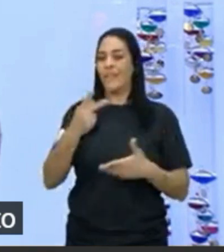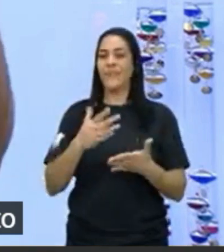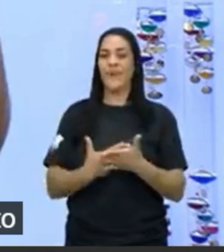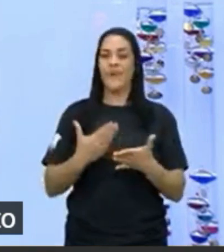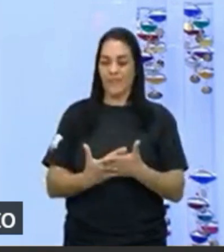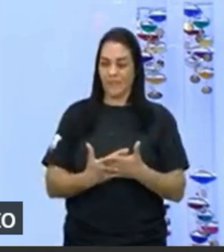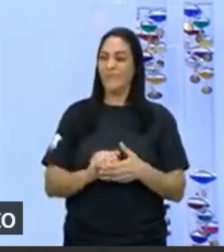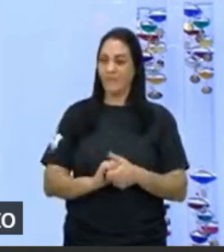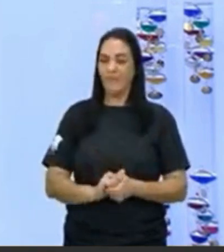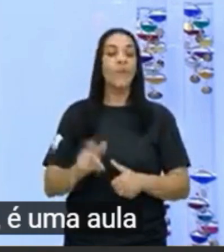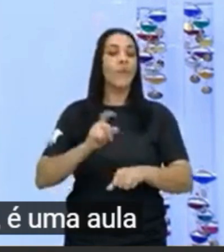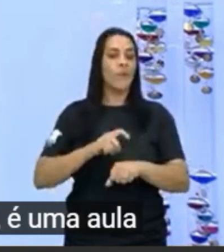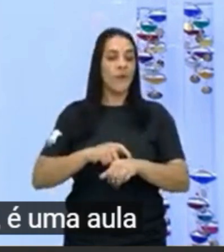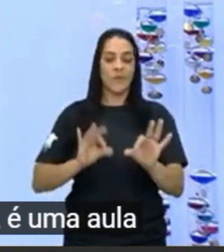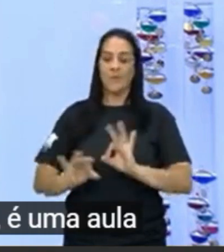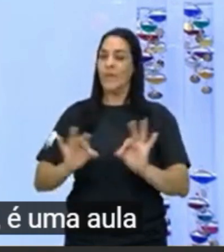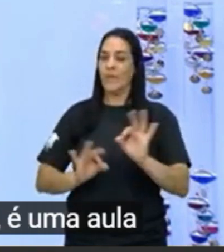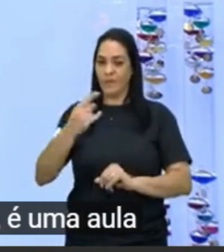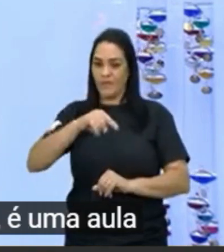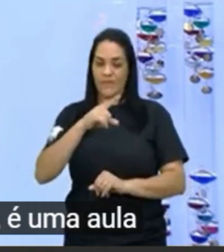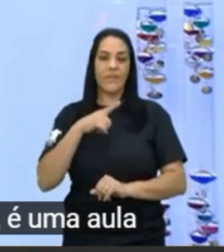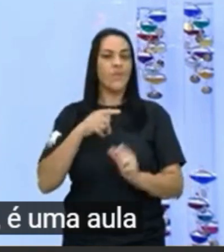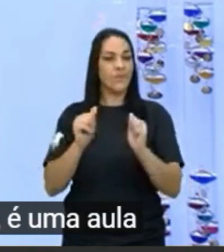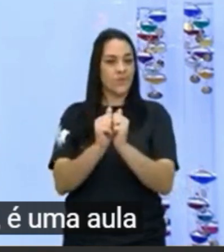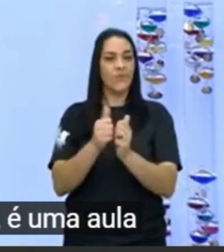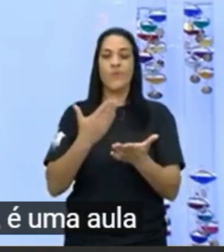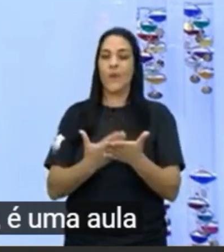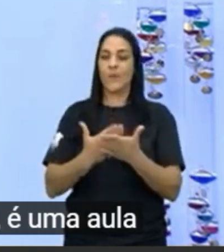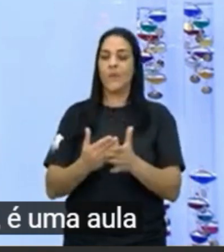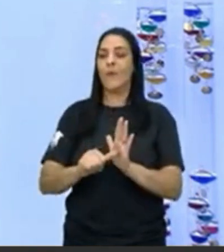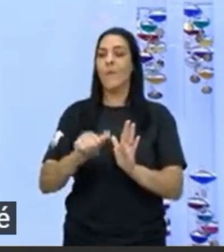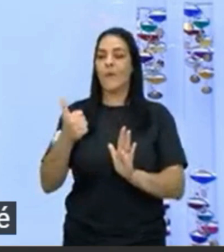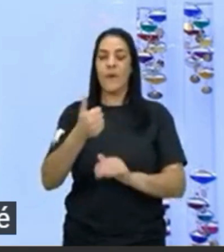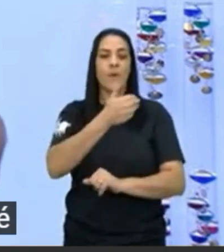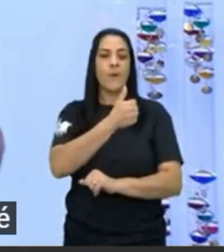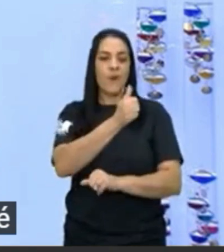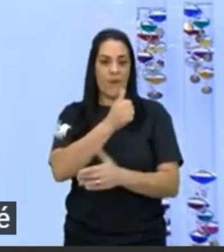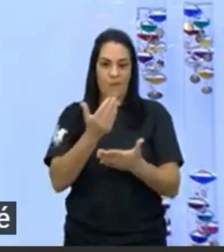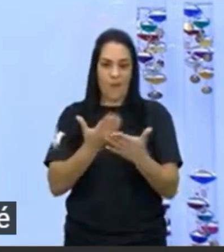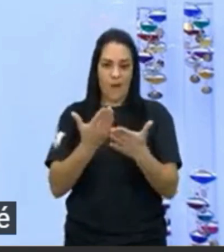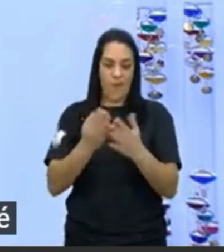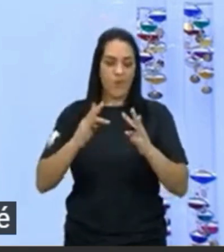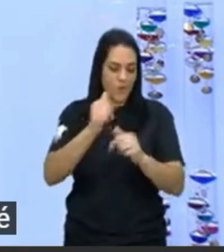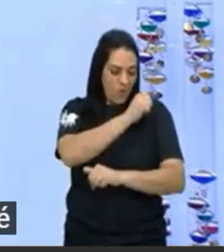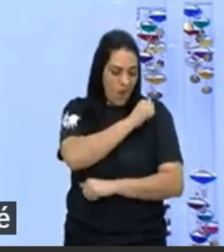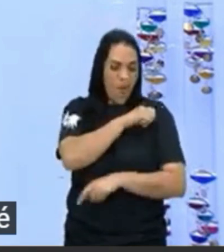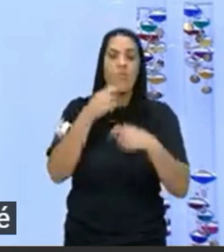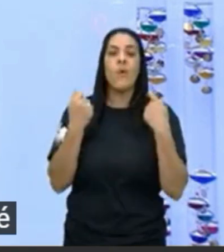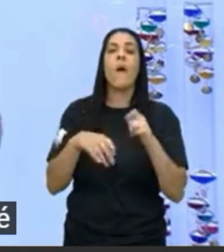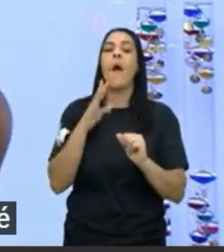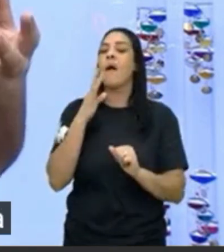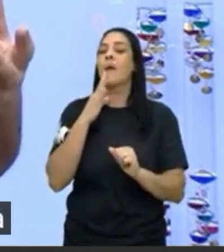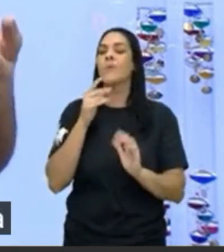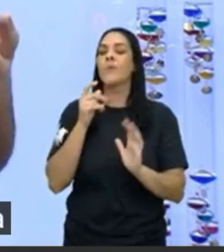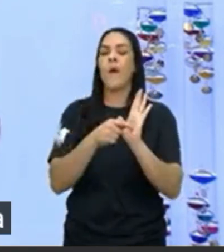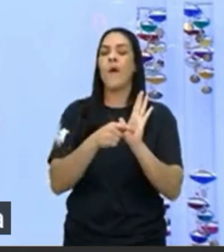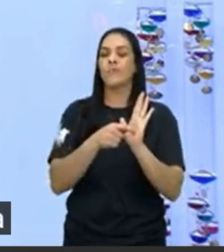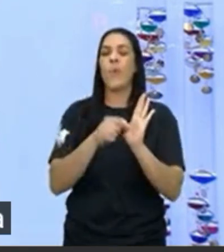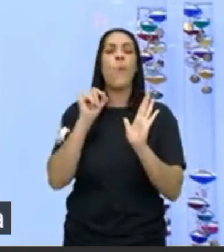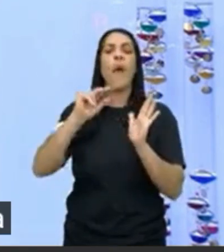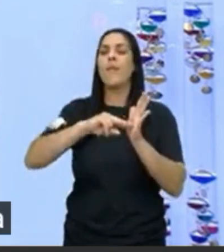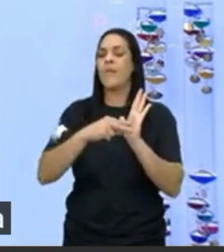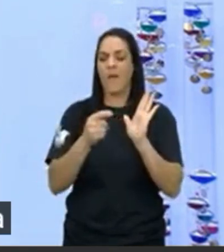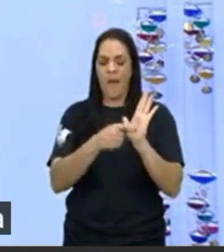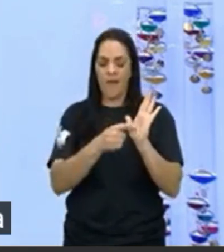na sua aula e nesse momento de planejamento que você vai ter com seus alunos. Primeiro, é uma aula que seus alunos devem conhecer a Shield. O que é a